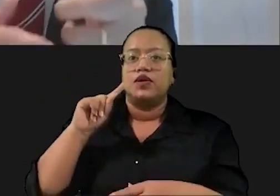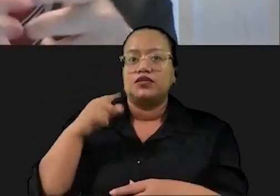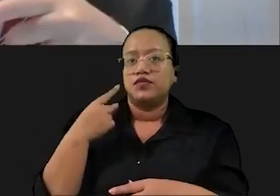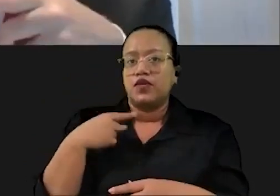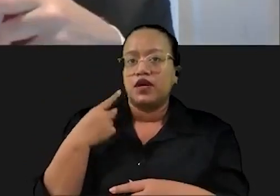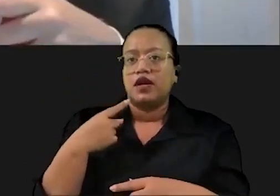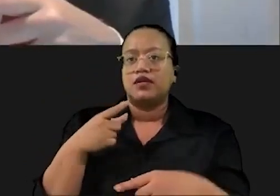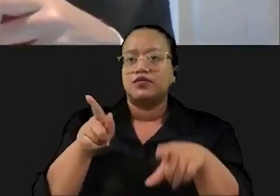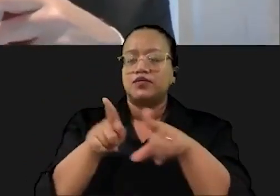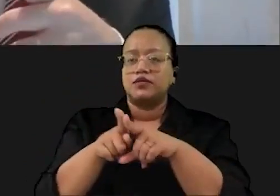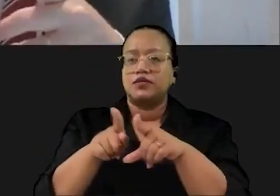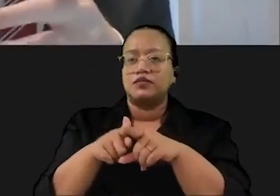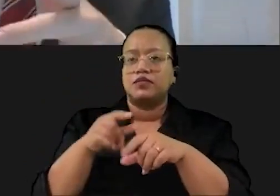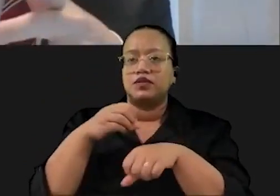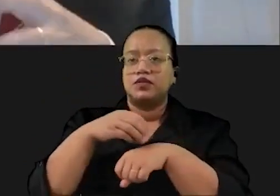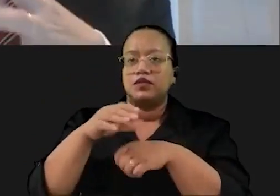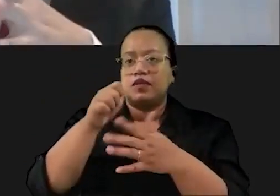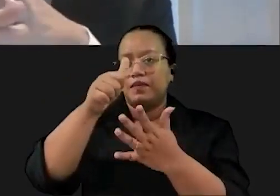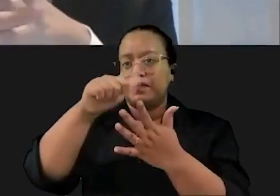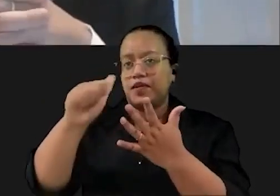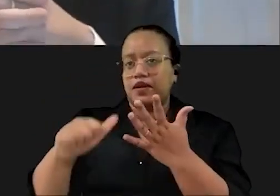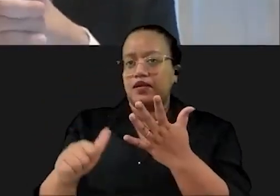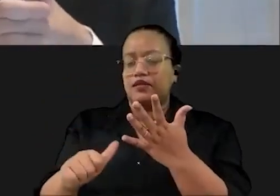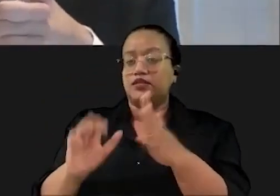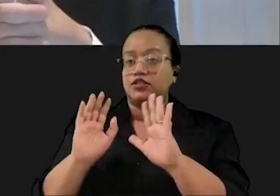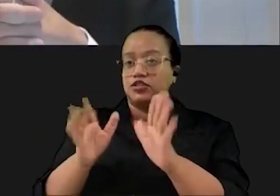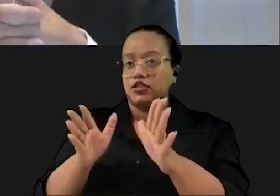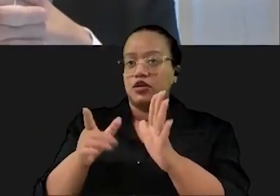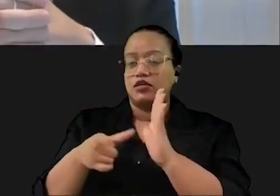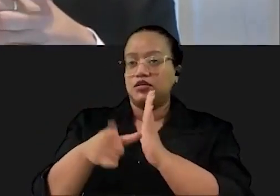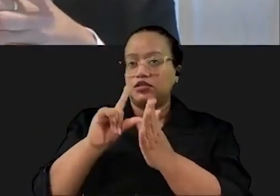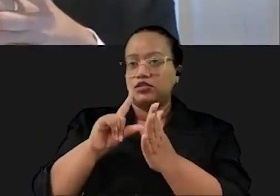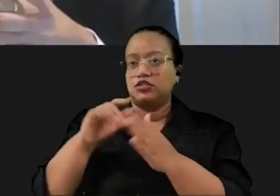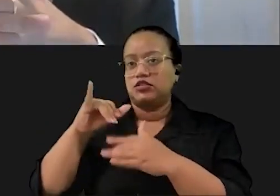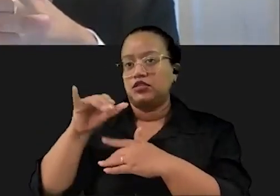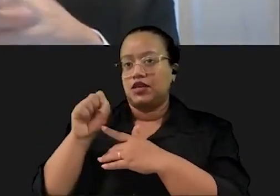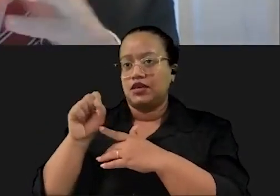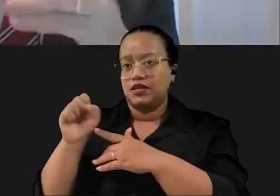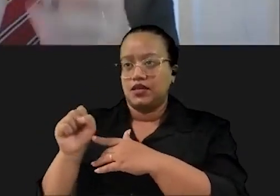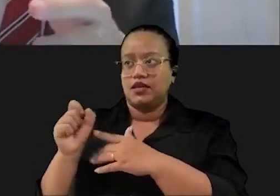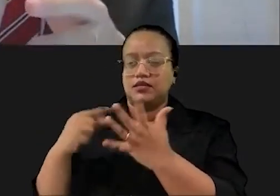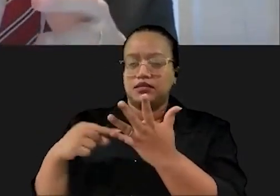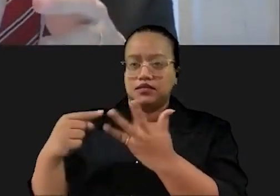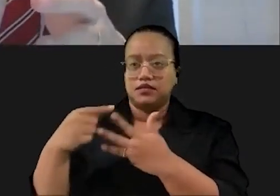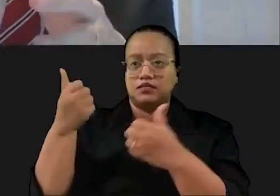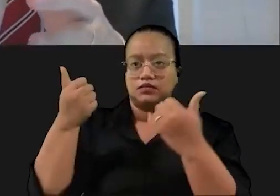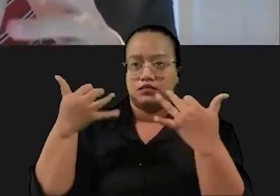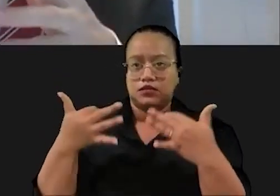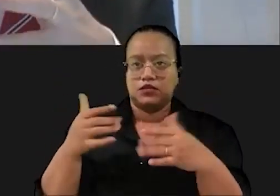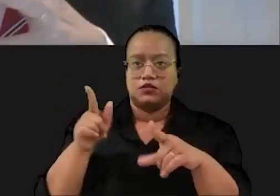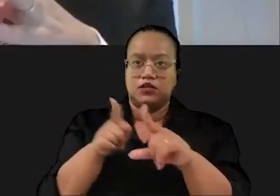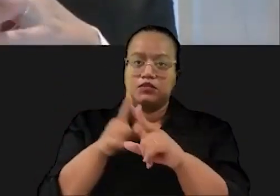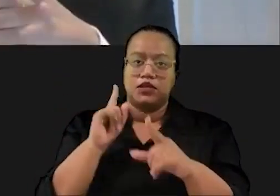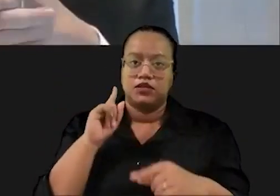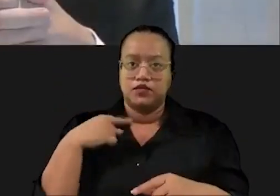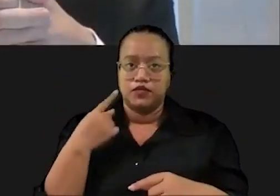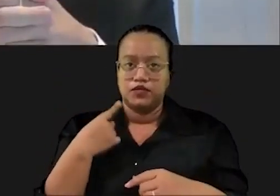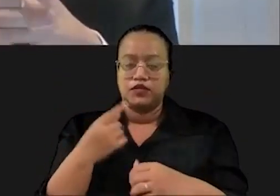entre INSS e, no caso, a advocacia, que visam ali a demonstração do trabalho